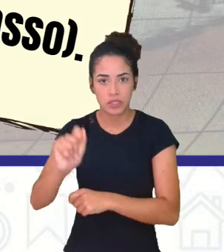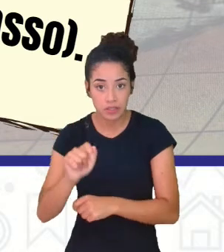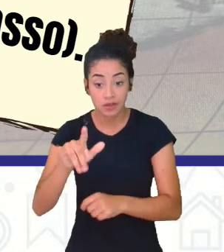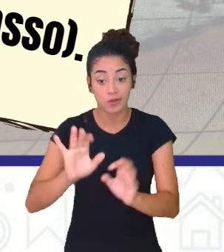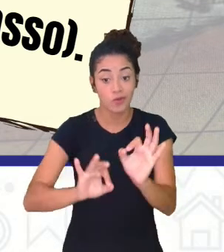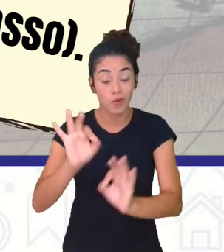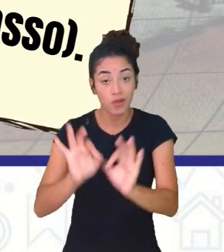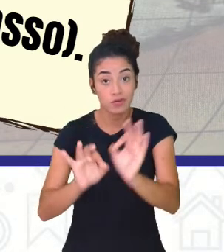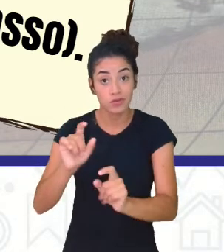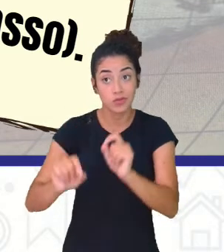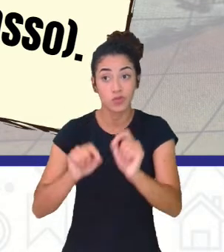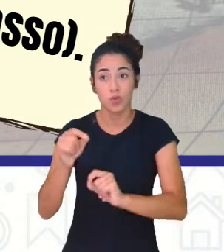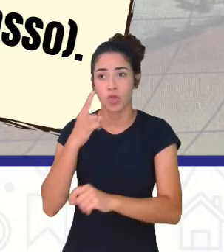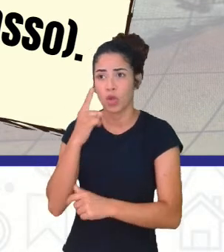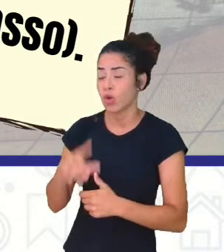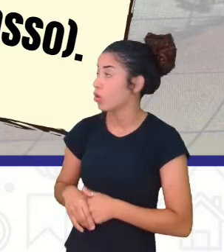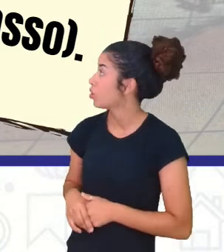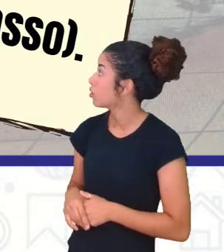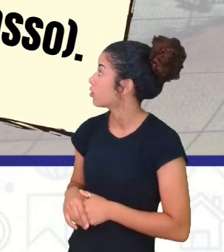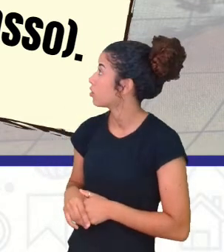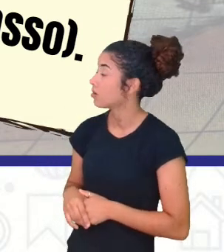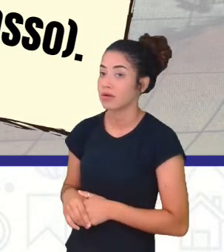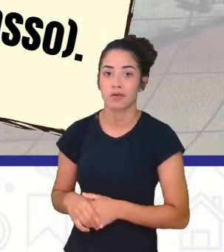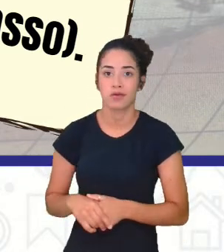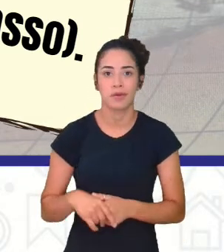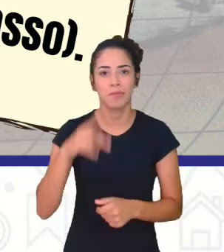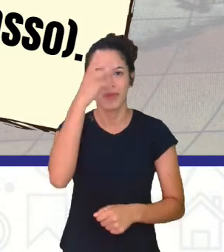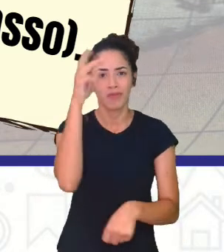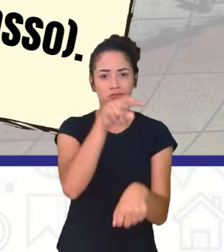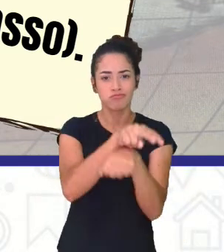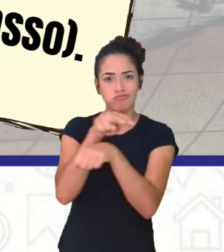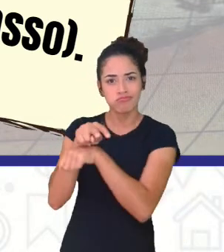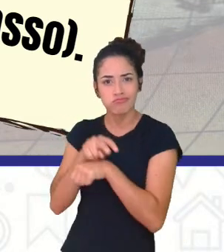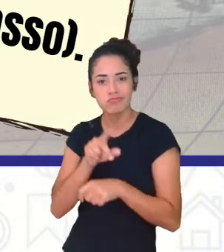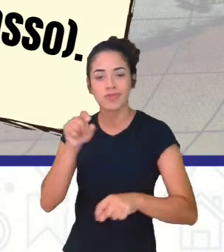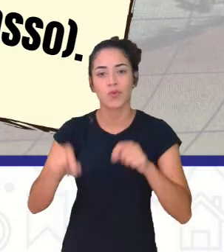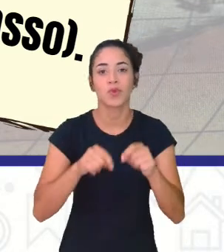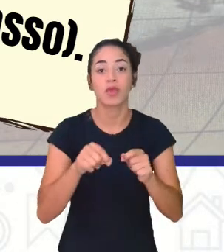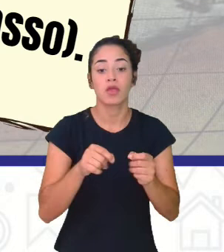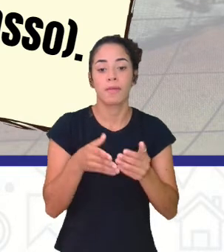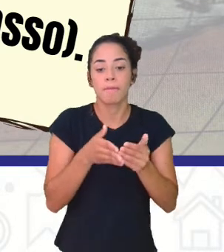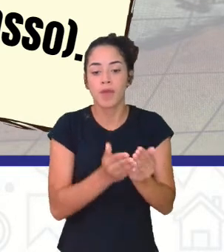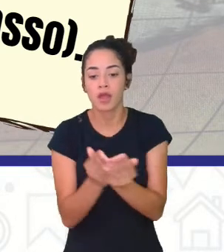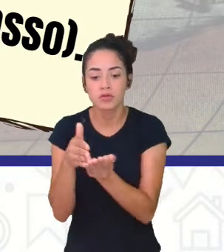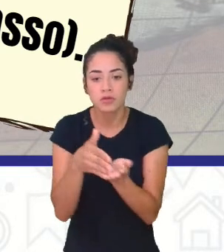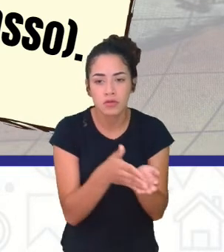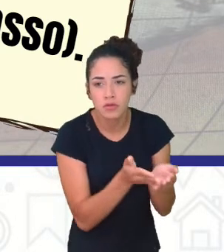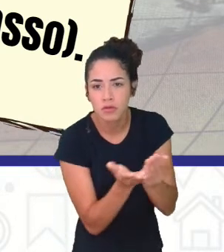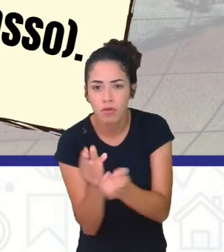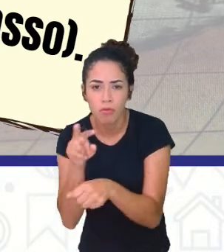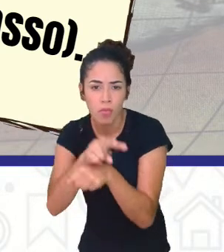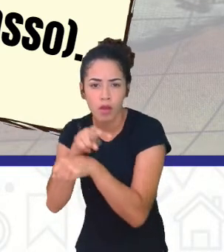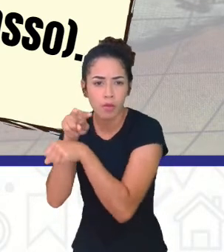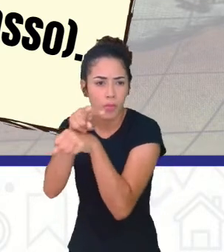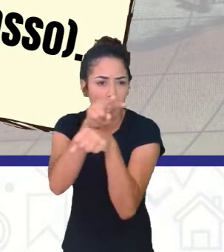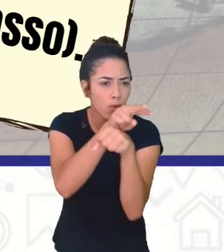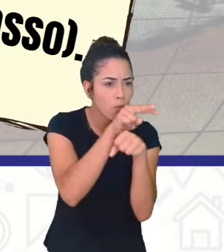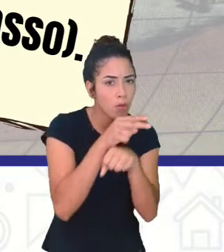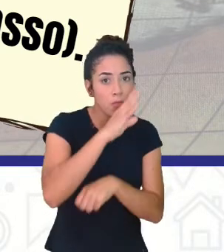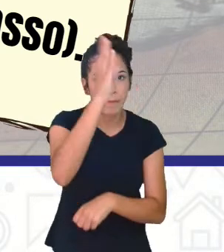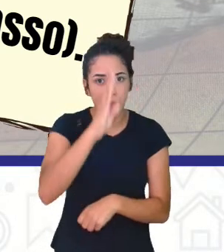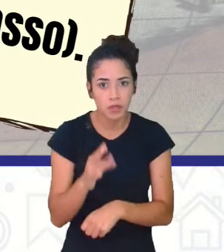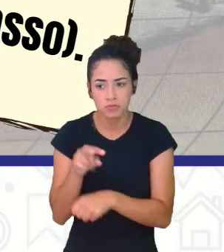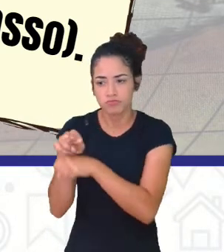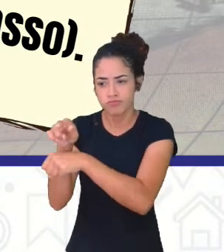organizam expedições guardas guarda-costas né quero que era embarcações que ficavam patrulhando o litoral brasileiro né